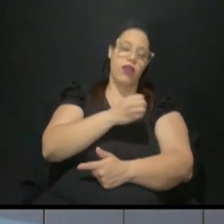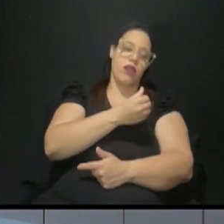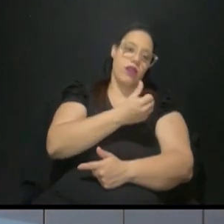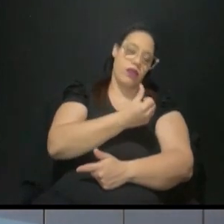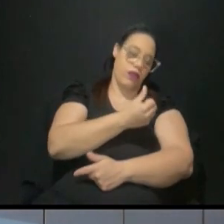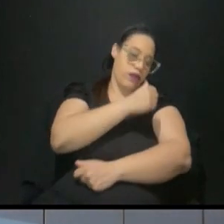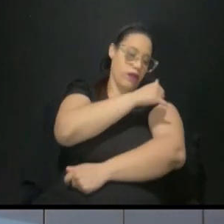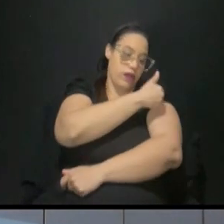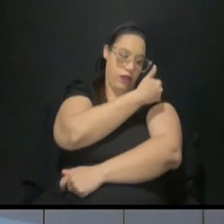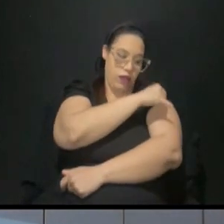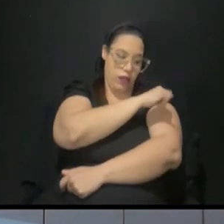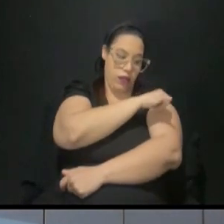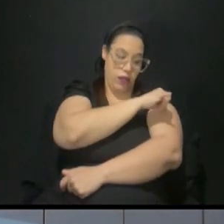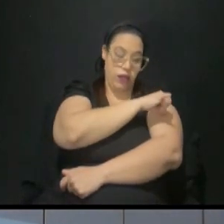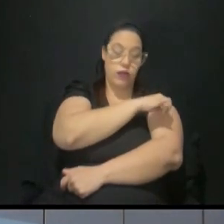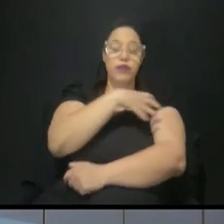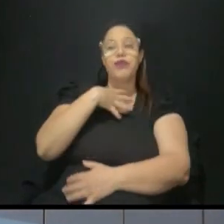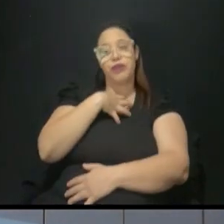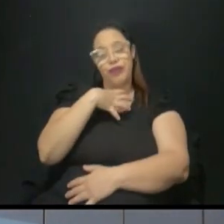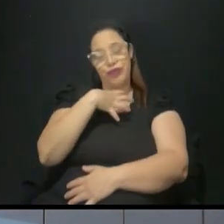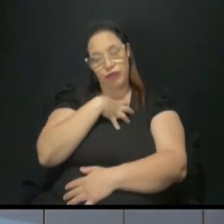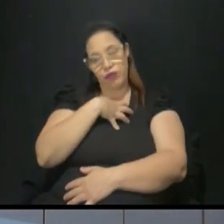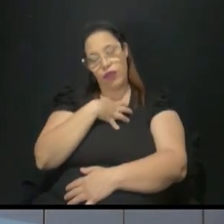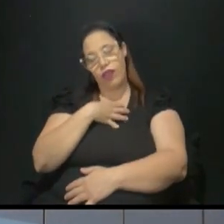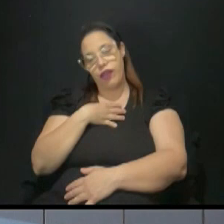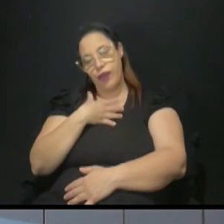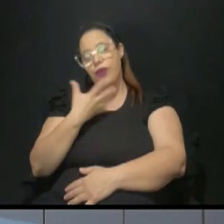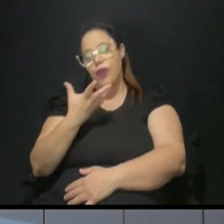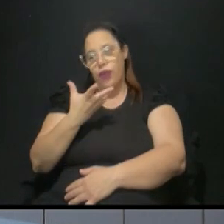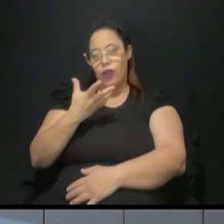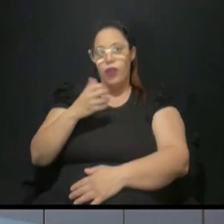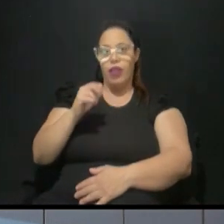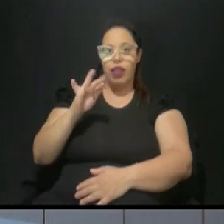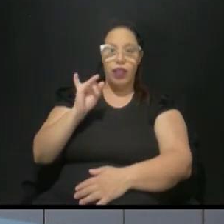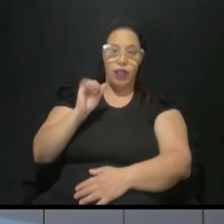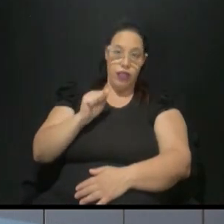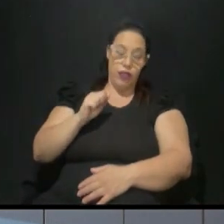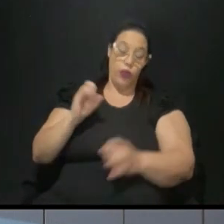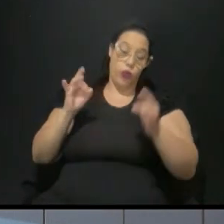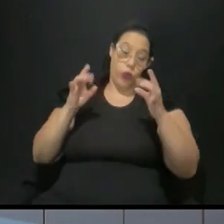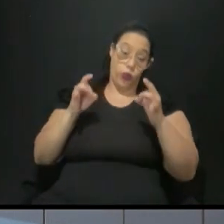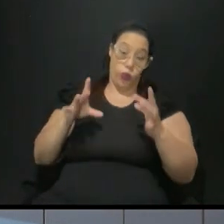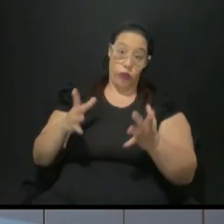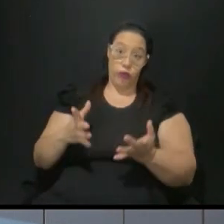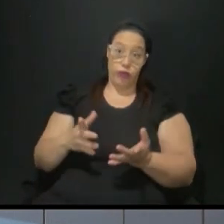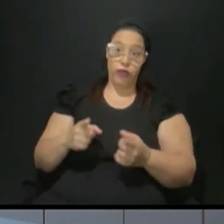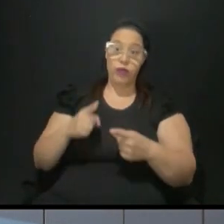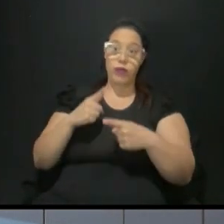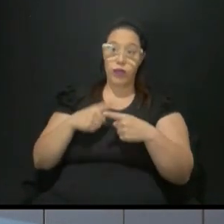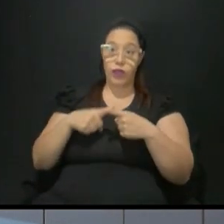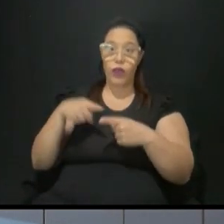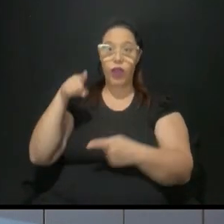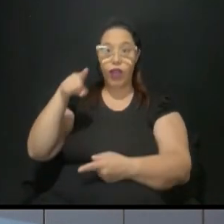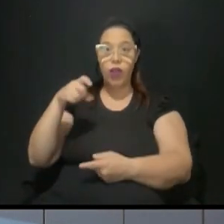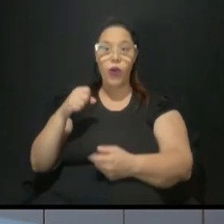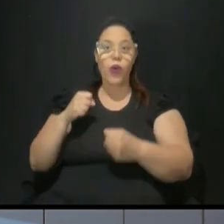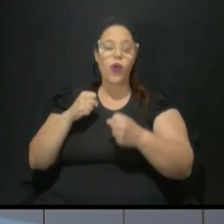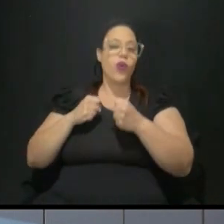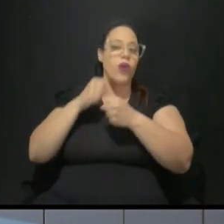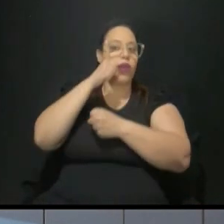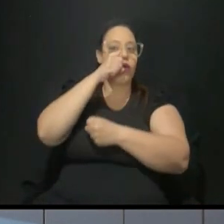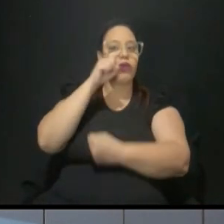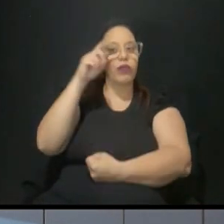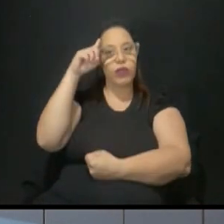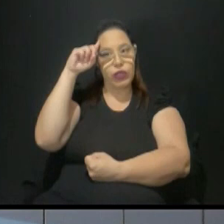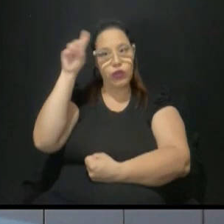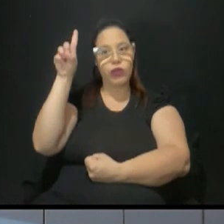convocação, mas óbvio que o atleta tem um sentimento ainda mais especial, porque ele está ali no esforço diário também para buscar esse desempenho.